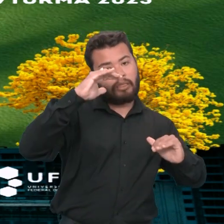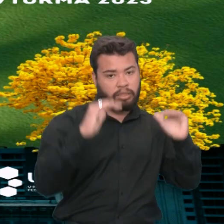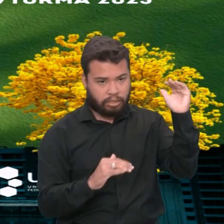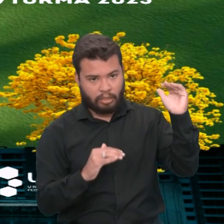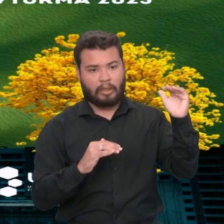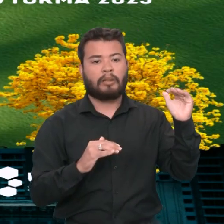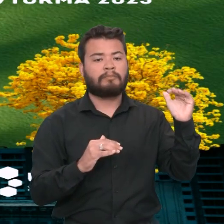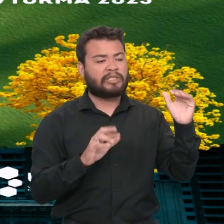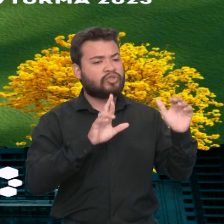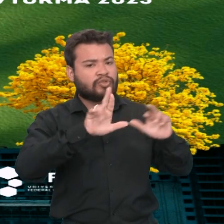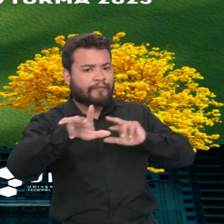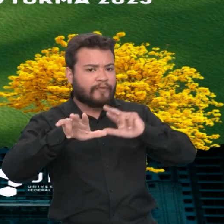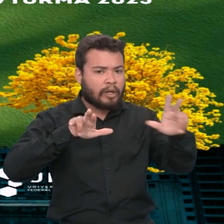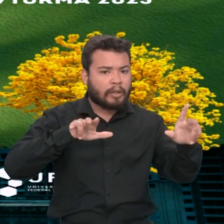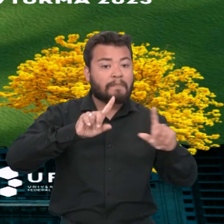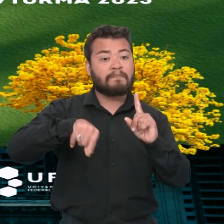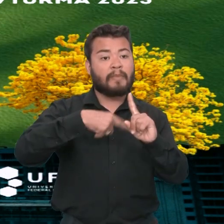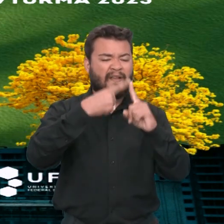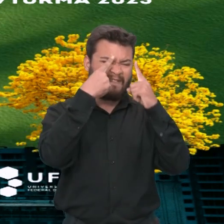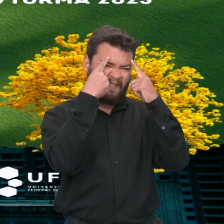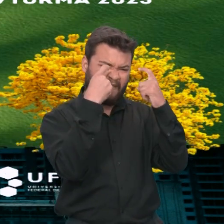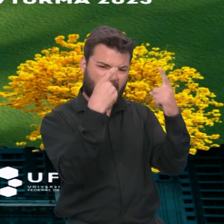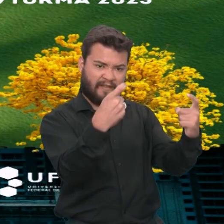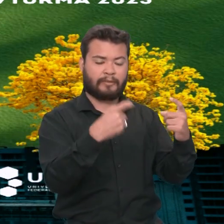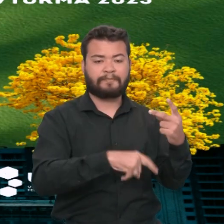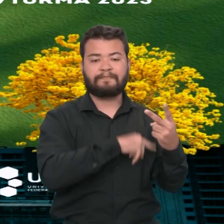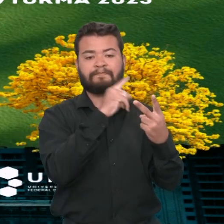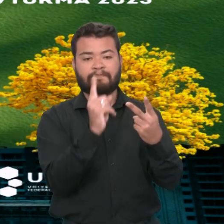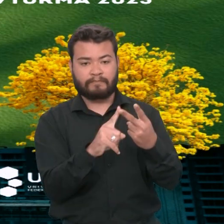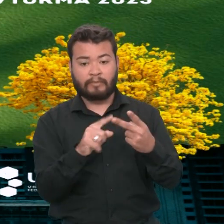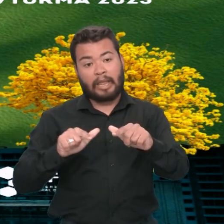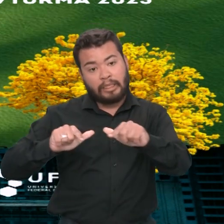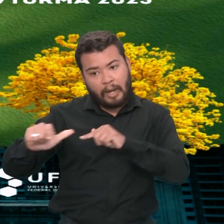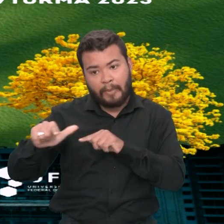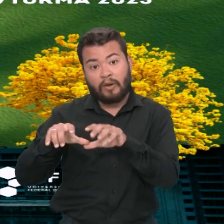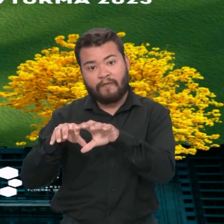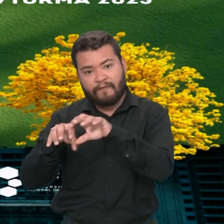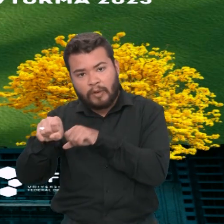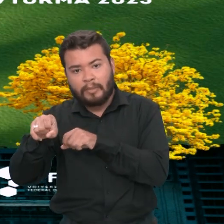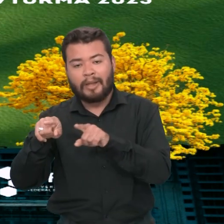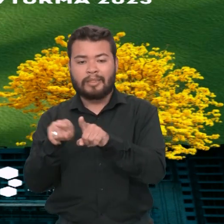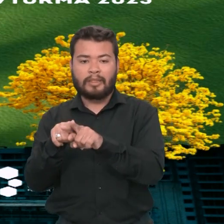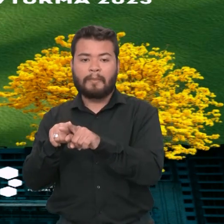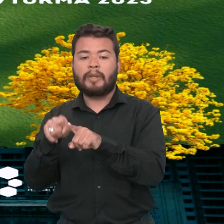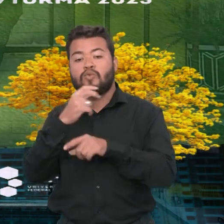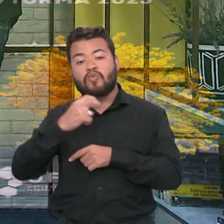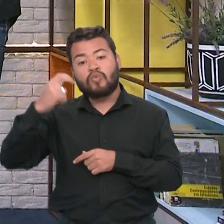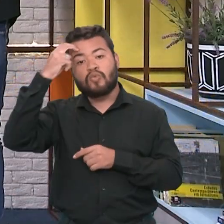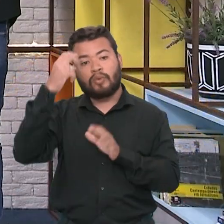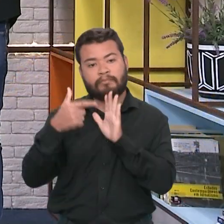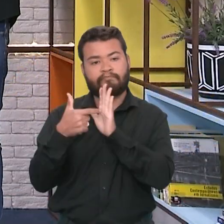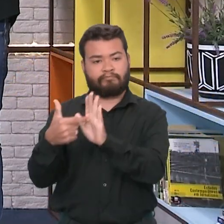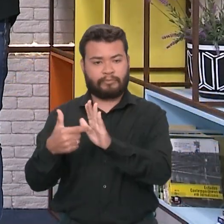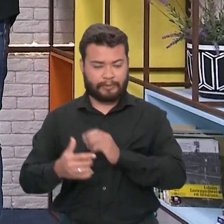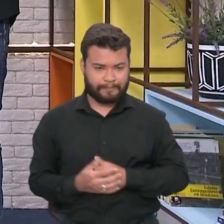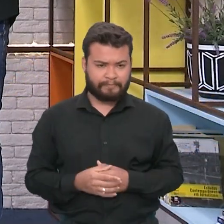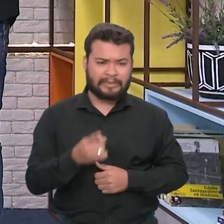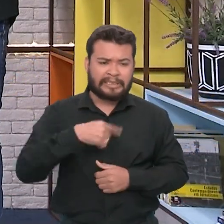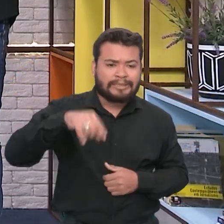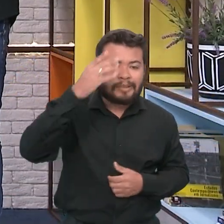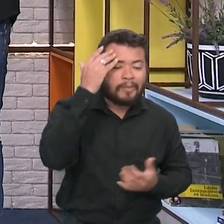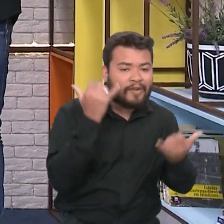diferenças e violências. E a segunda linha é sobre trabalho, formação e representações culturais. Para saber mais